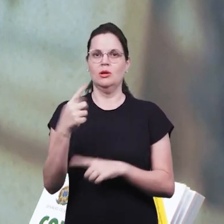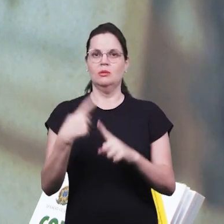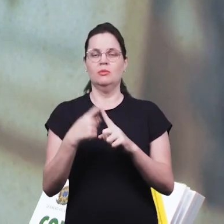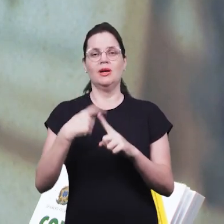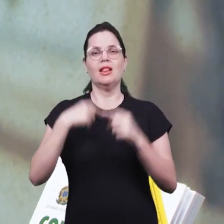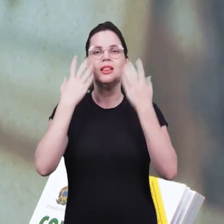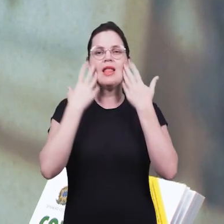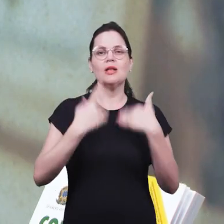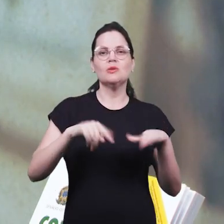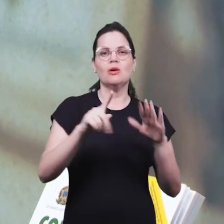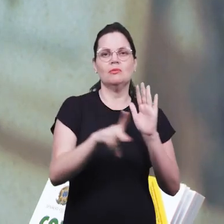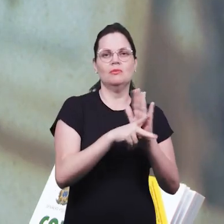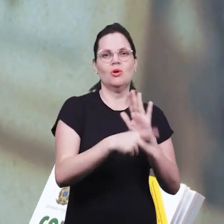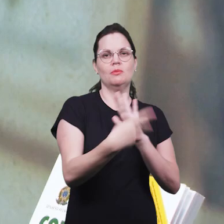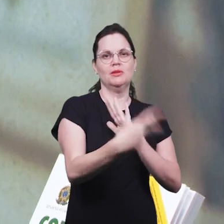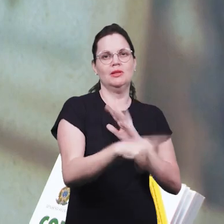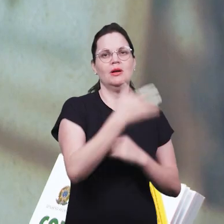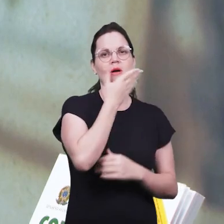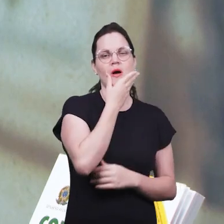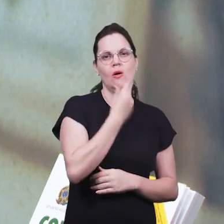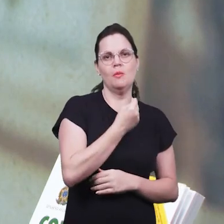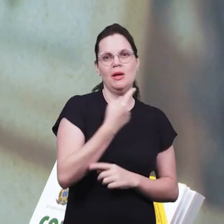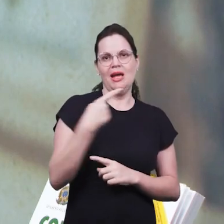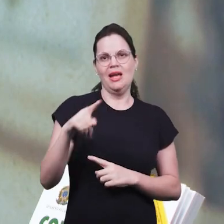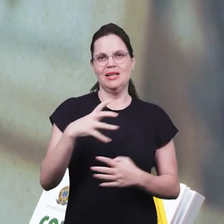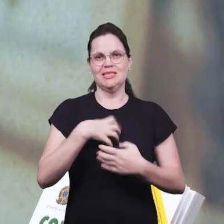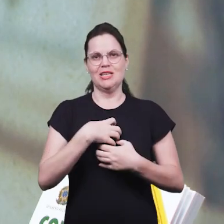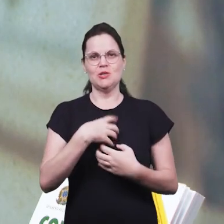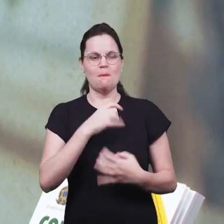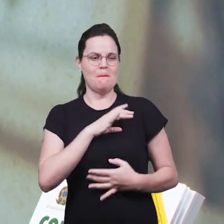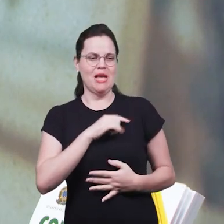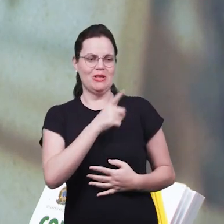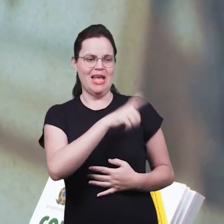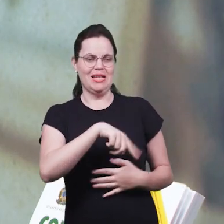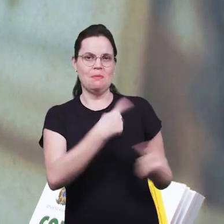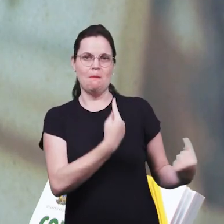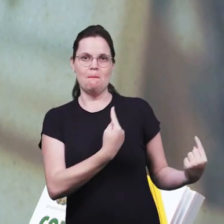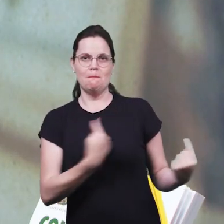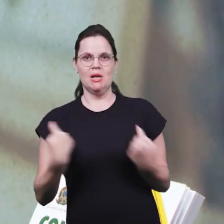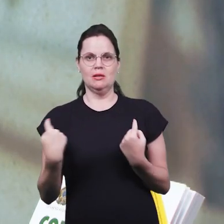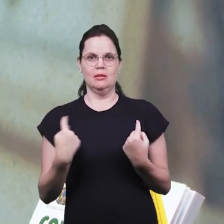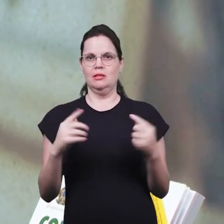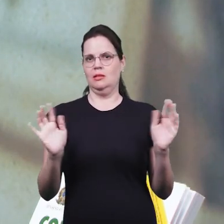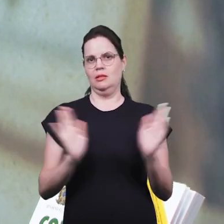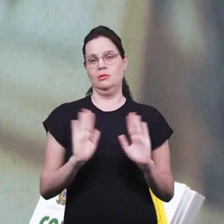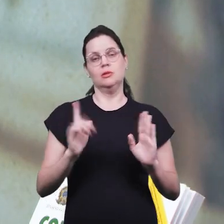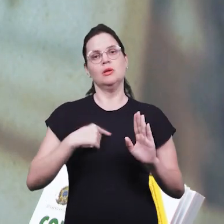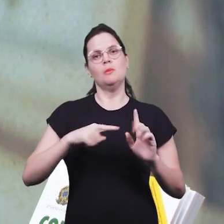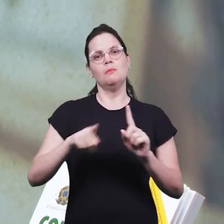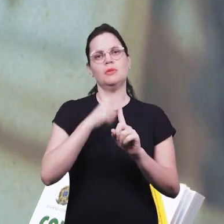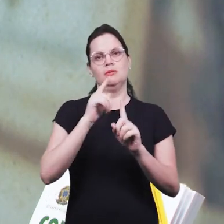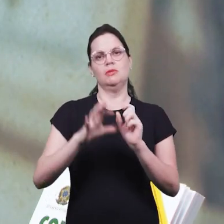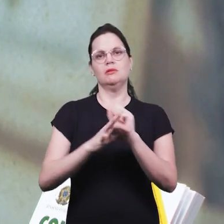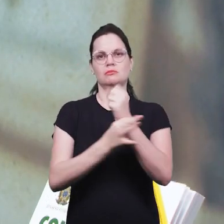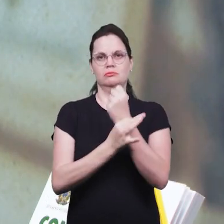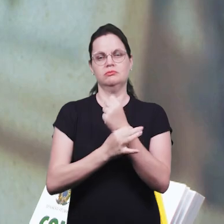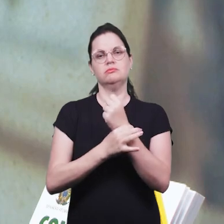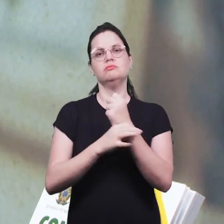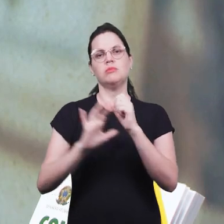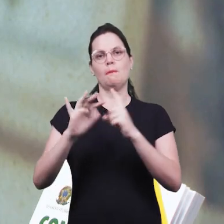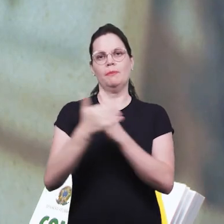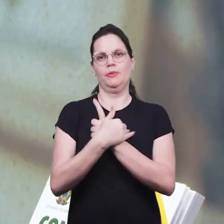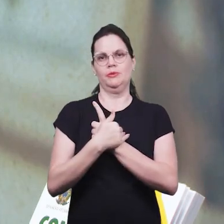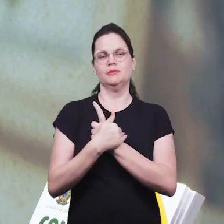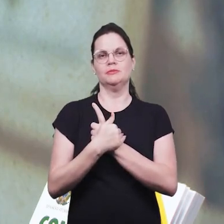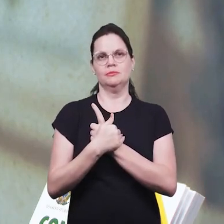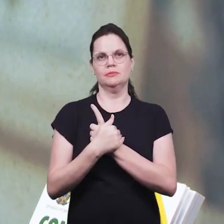era comumente ocupado por um homem. Então, o primeiro ponto de proteção é esse. Os outros, como o doutor bem destacou,